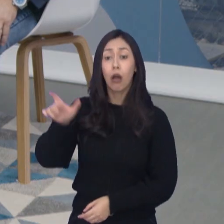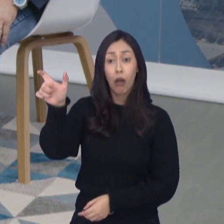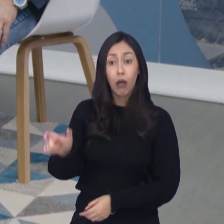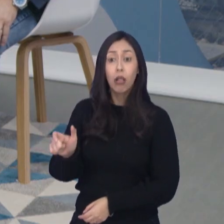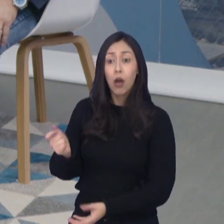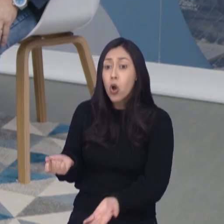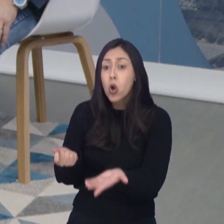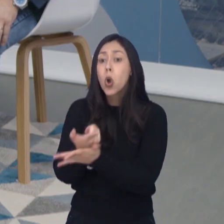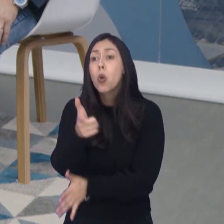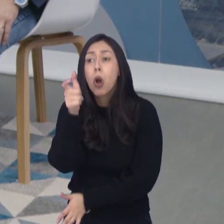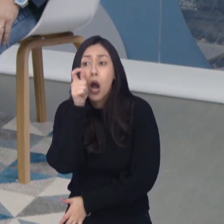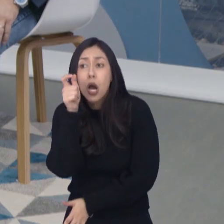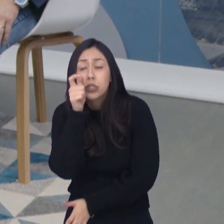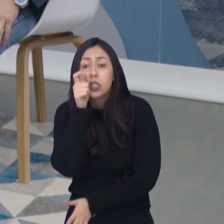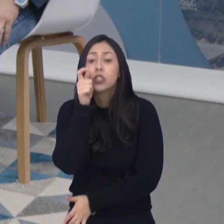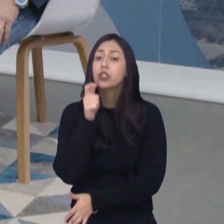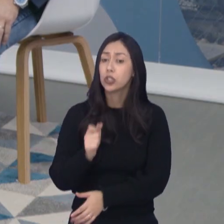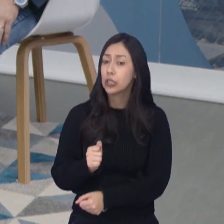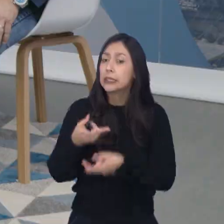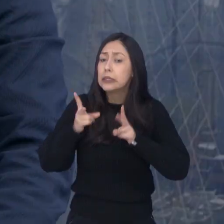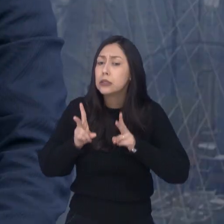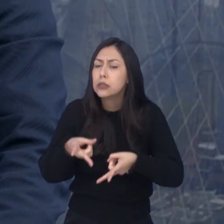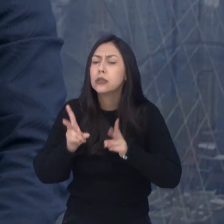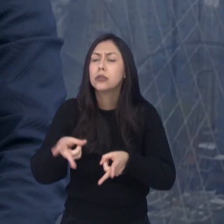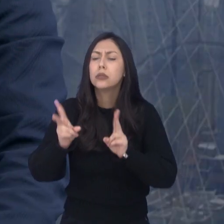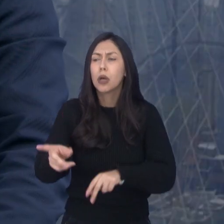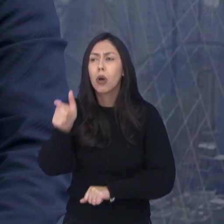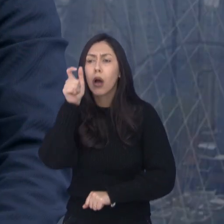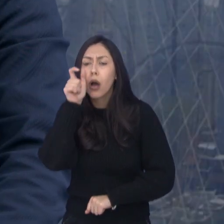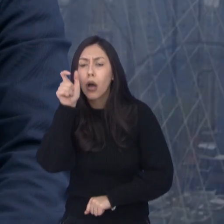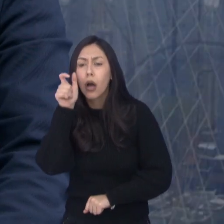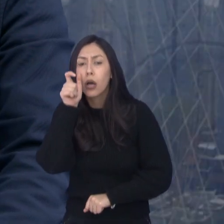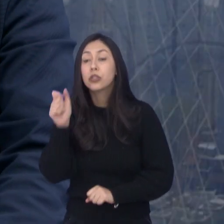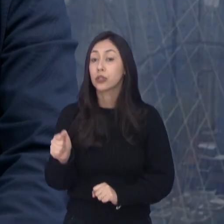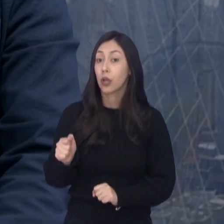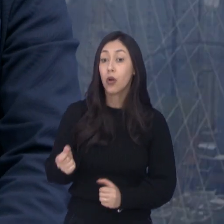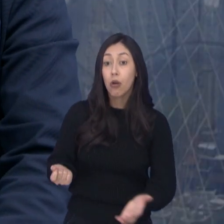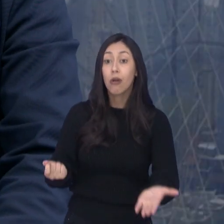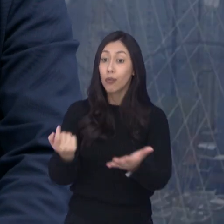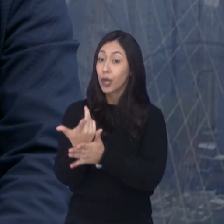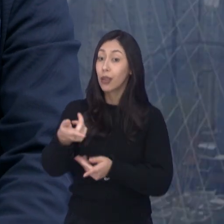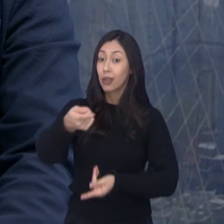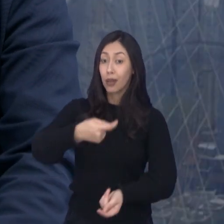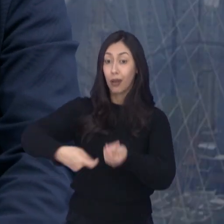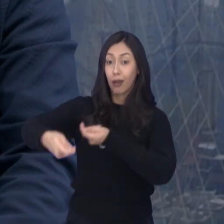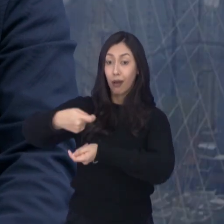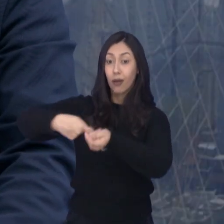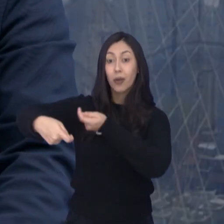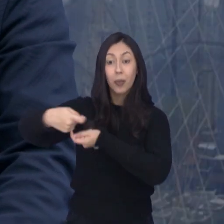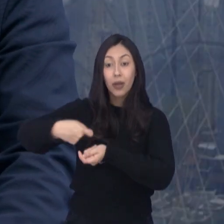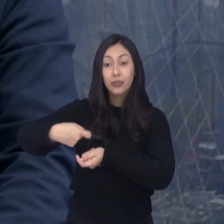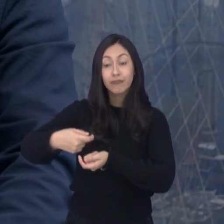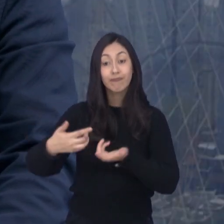ela visualiza, e toda vez que ela consome esse conteúdo, ela está num ato de consumo entrando na economia formal.